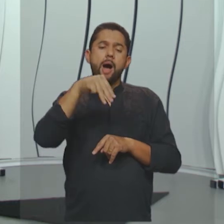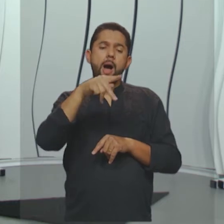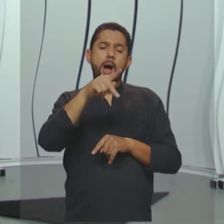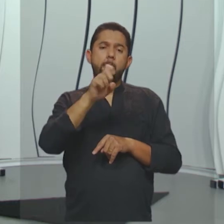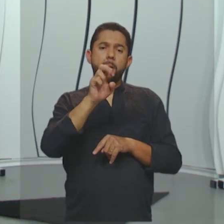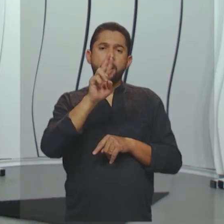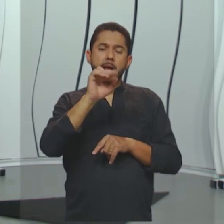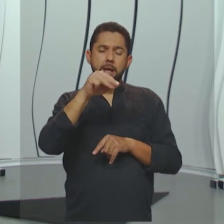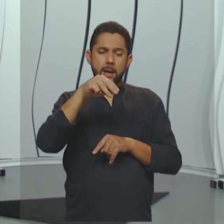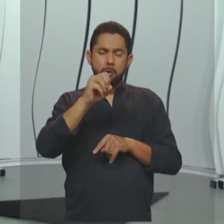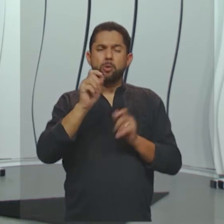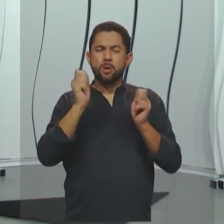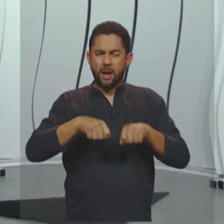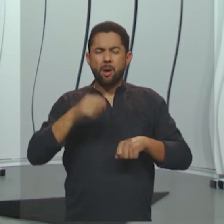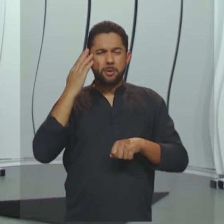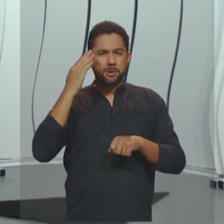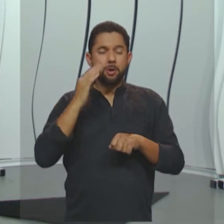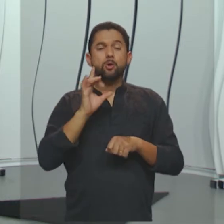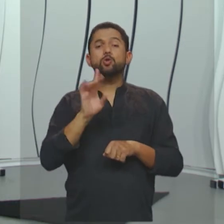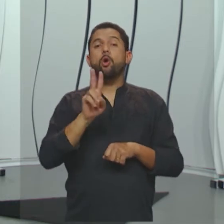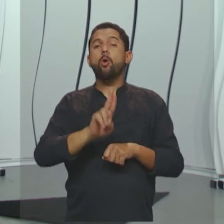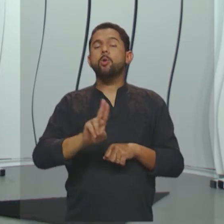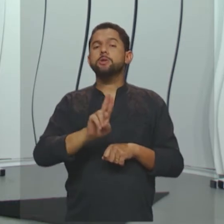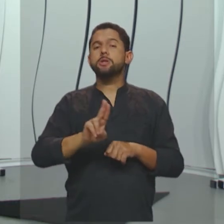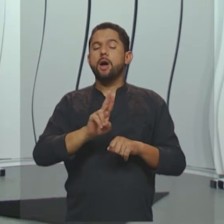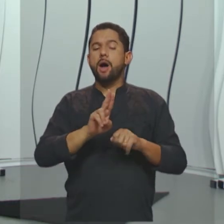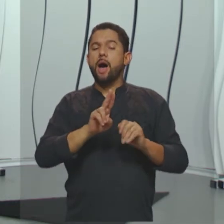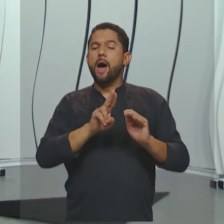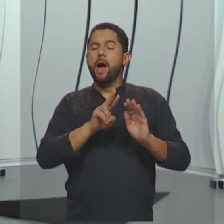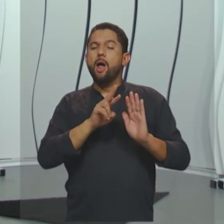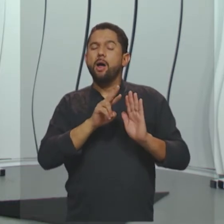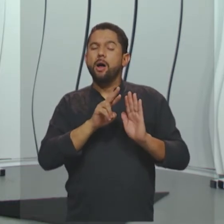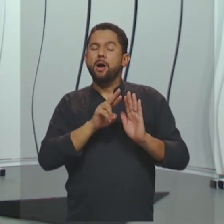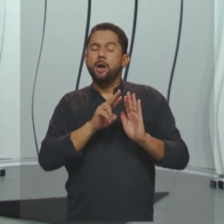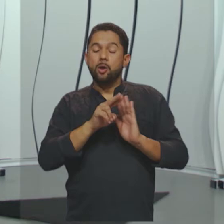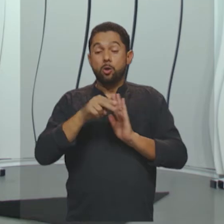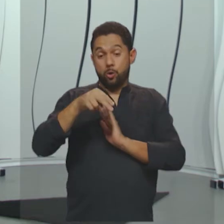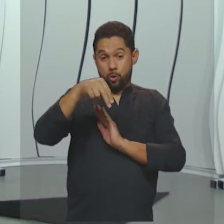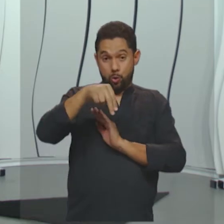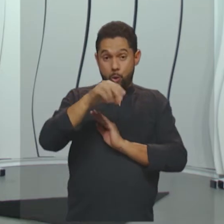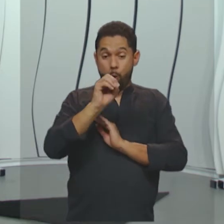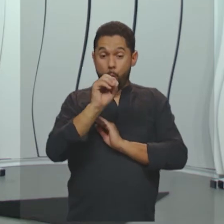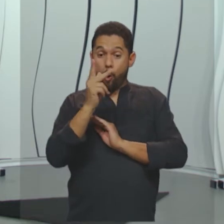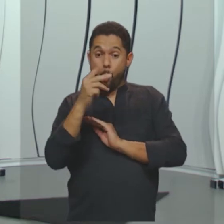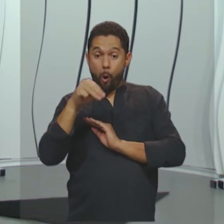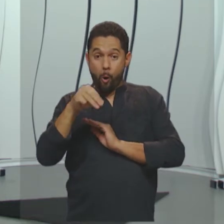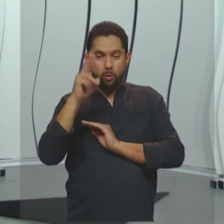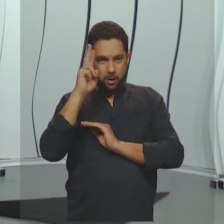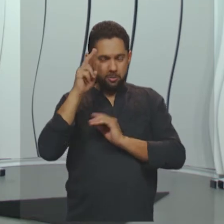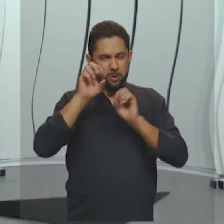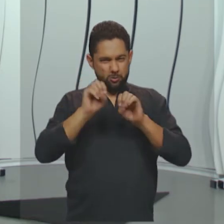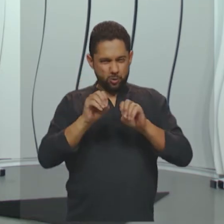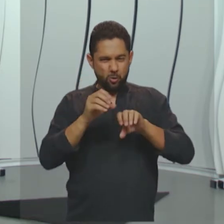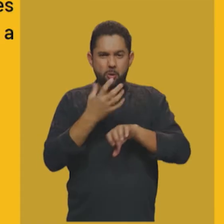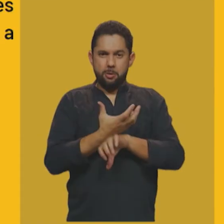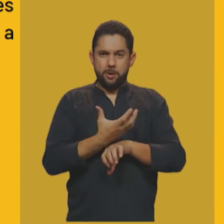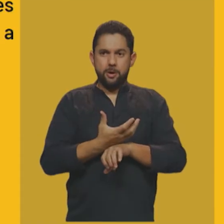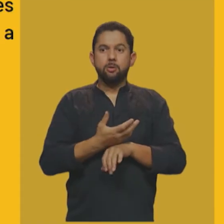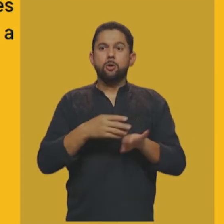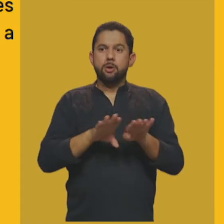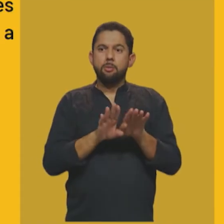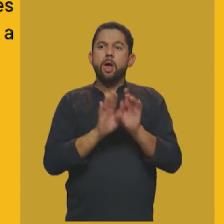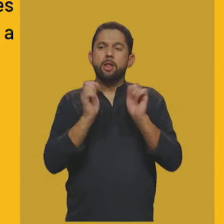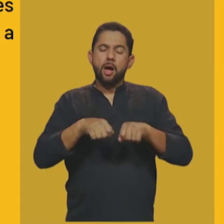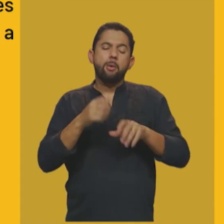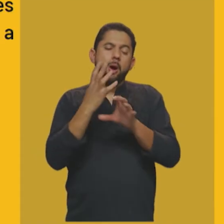lei de Ohm. Basta eu medir a intensidade da corrente elétrica e medir também a diferença de potencial